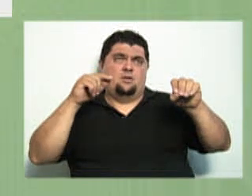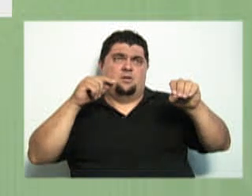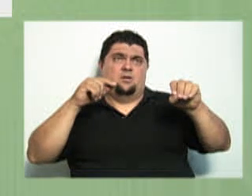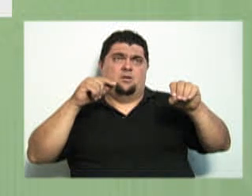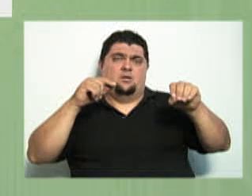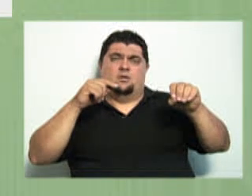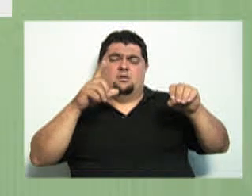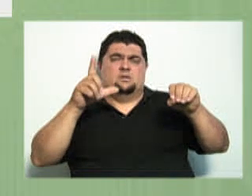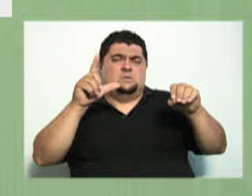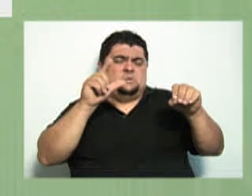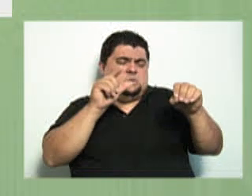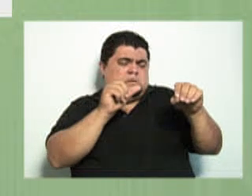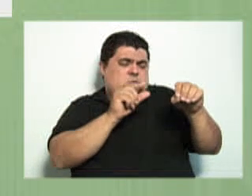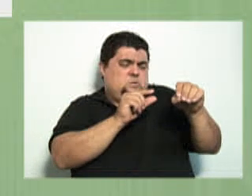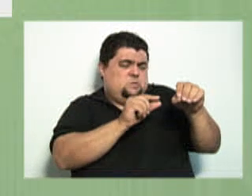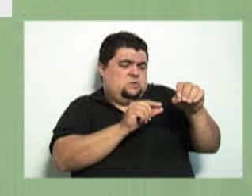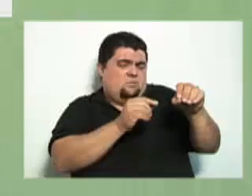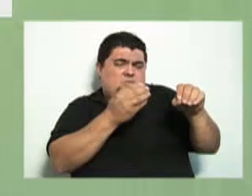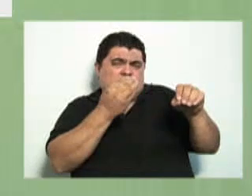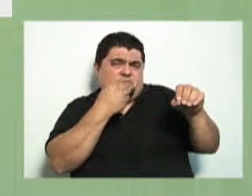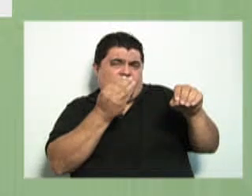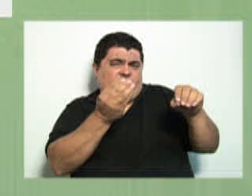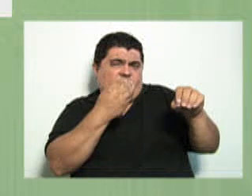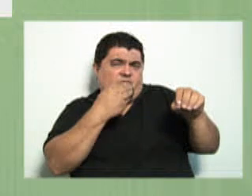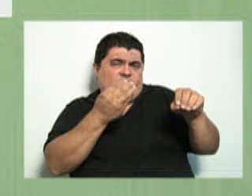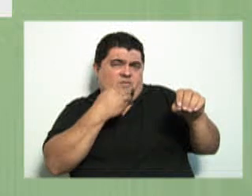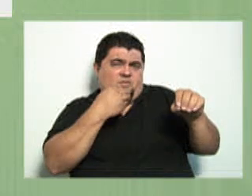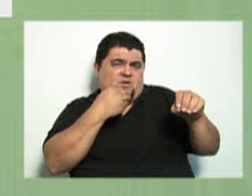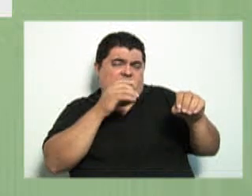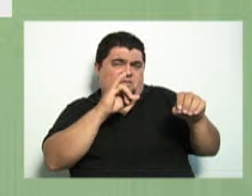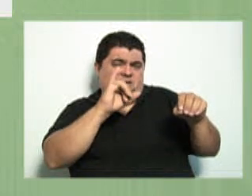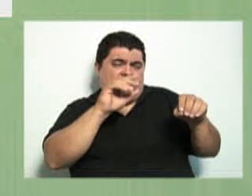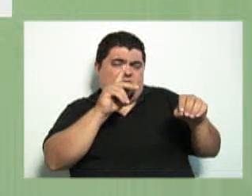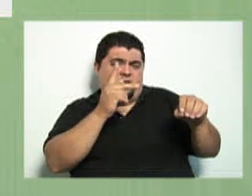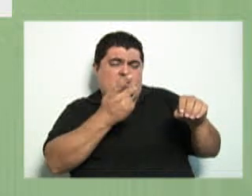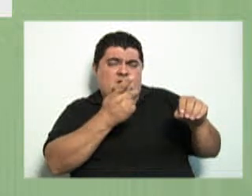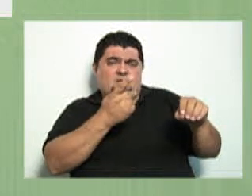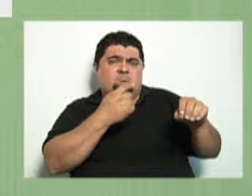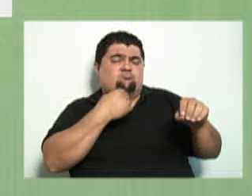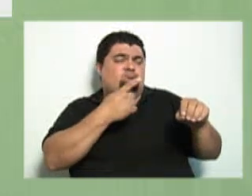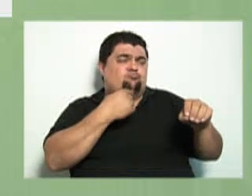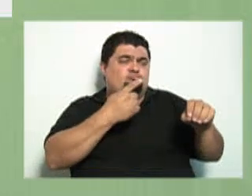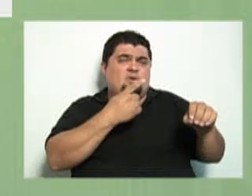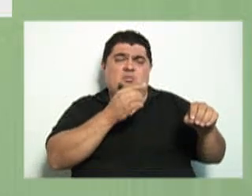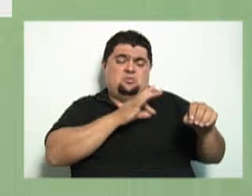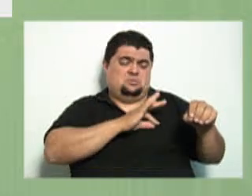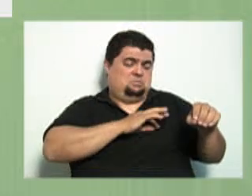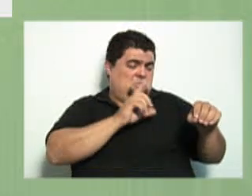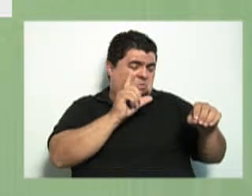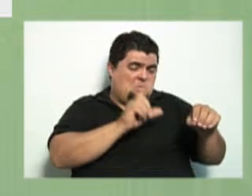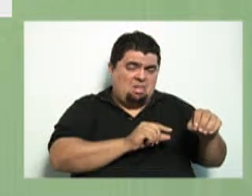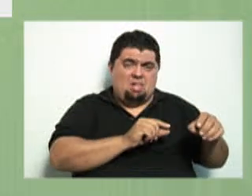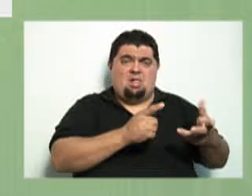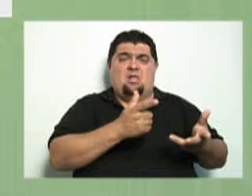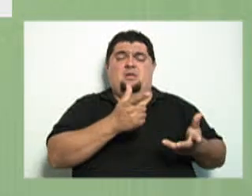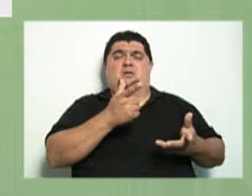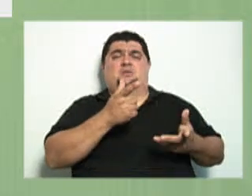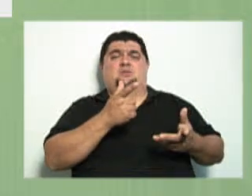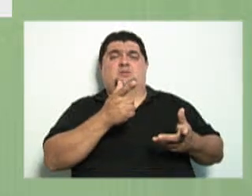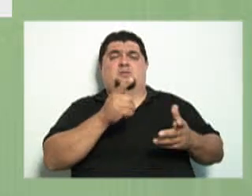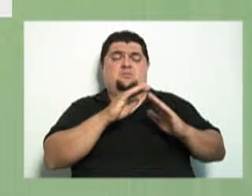muito baixos ou baixos de desenvolvimento humano, refletindo a nossa baixa renda no período, nossos baixos